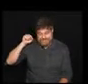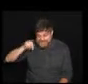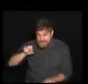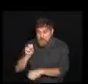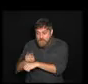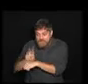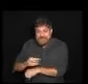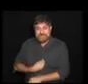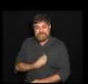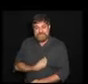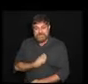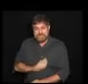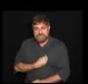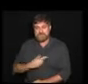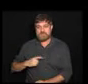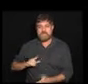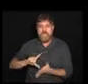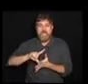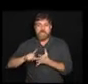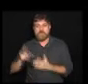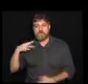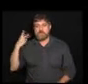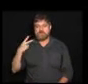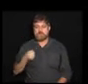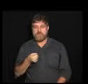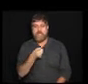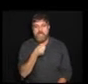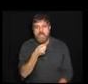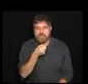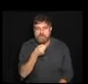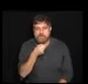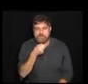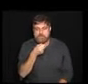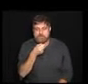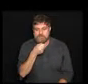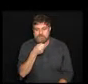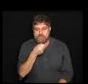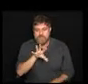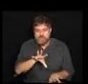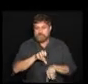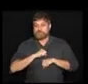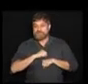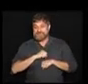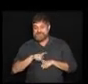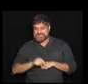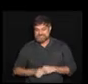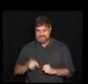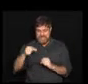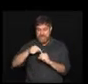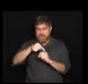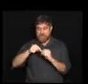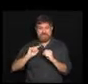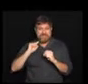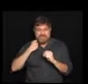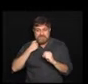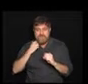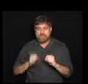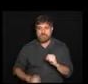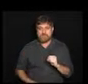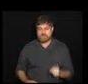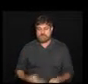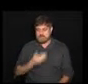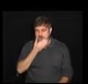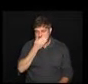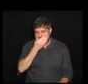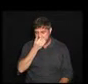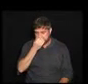9 dias depois, um vereador pode encostar nesse microfone, se não higienizado, levar as mãos, boca, olhos